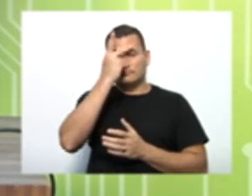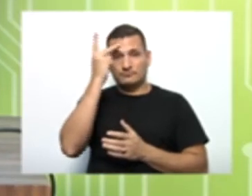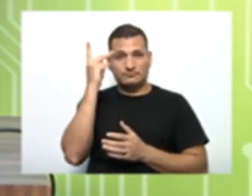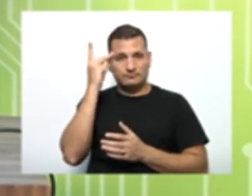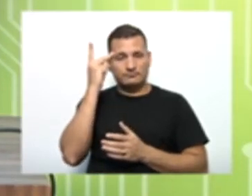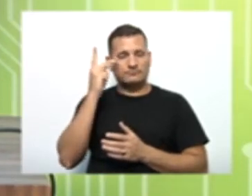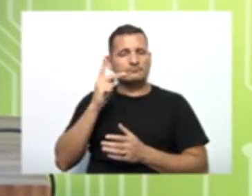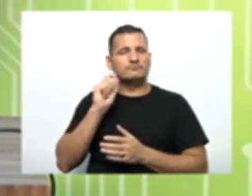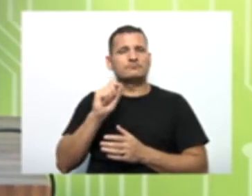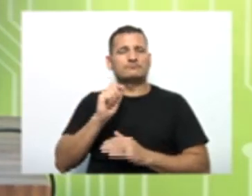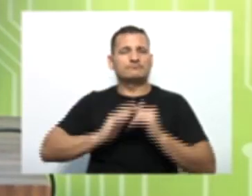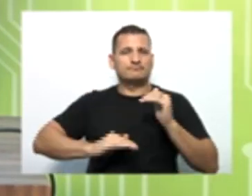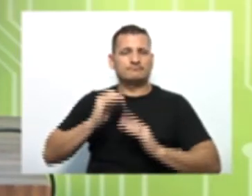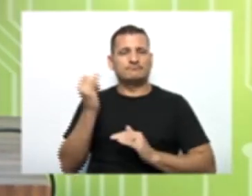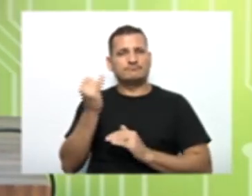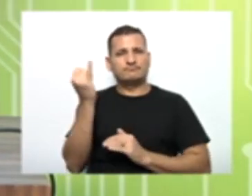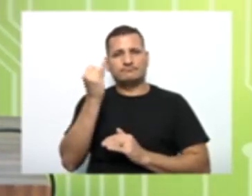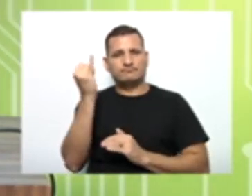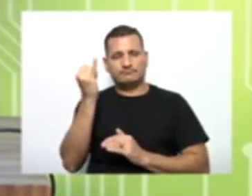pontos sobre as relações